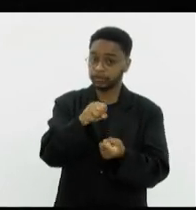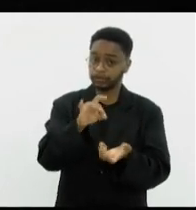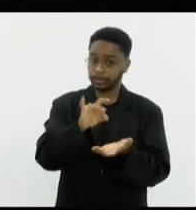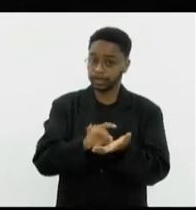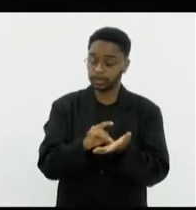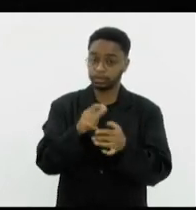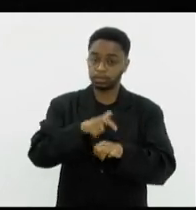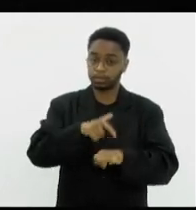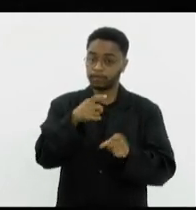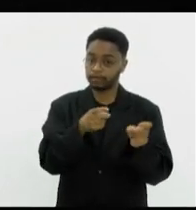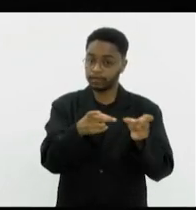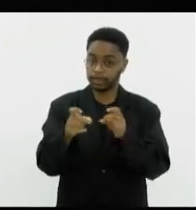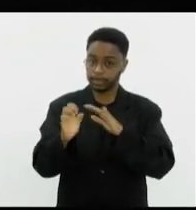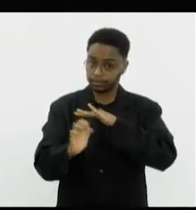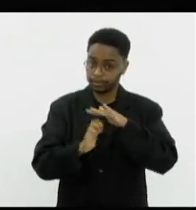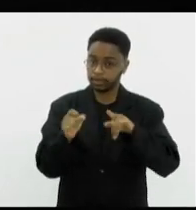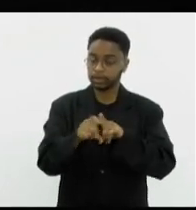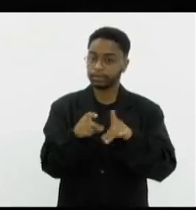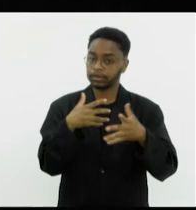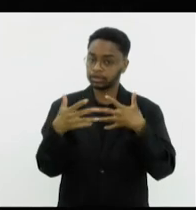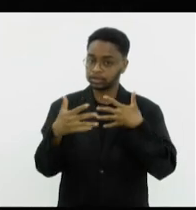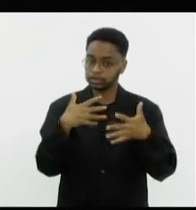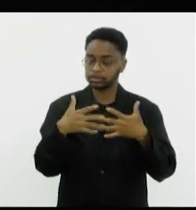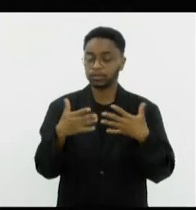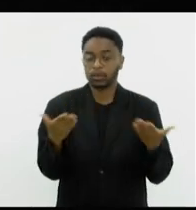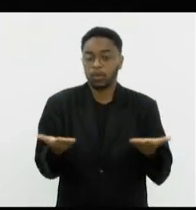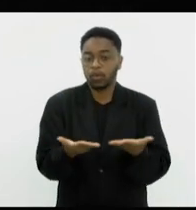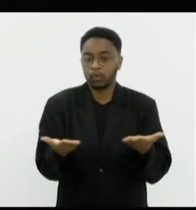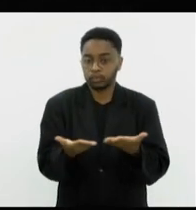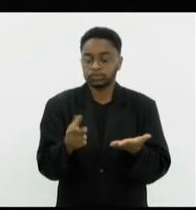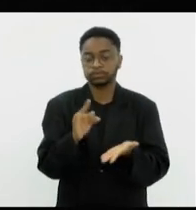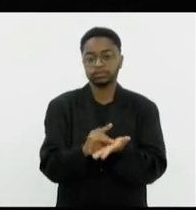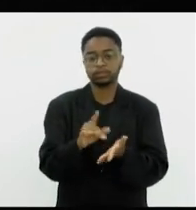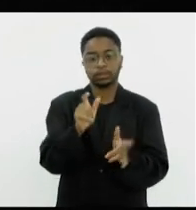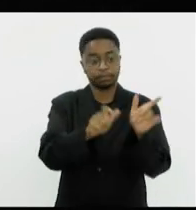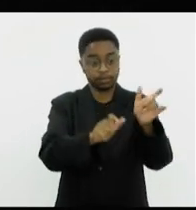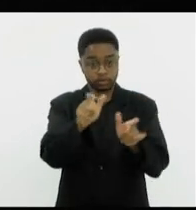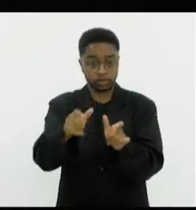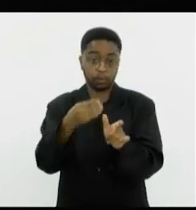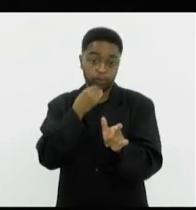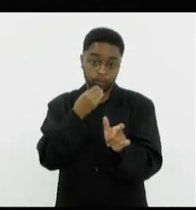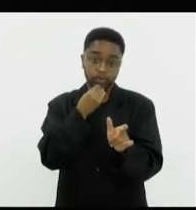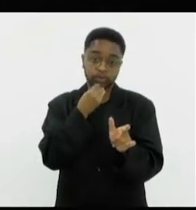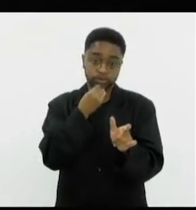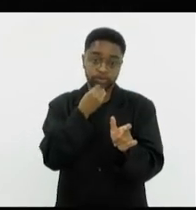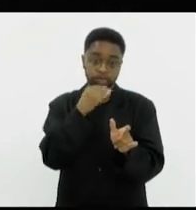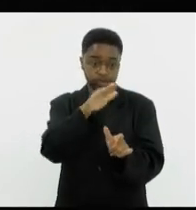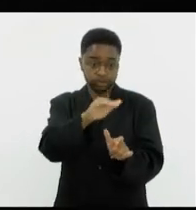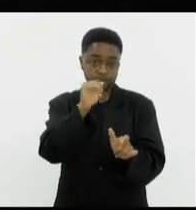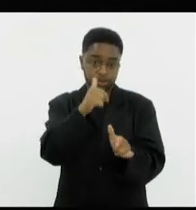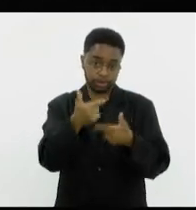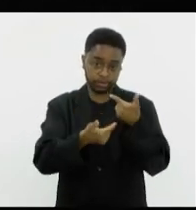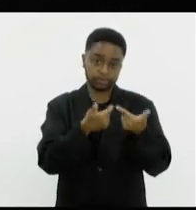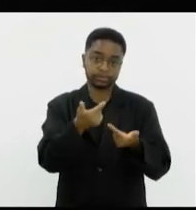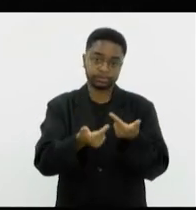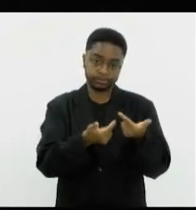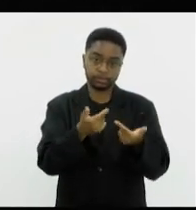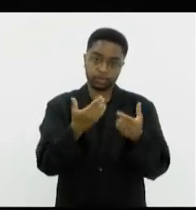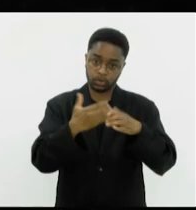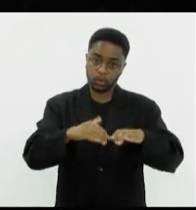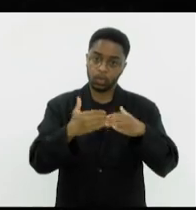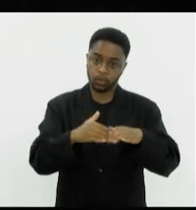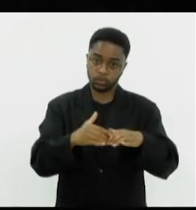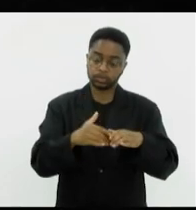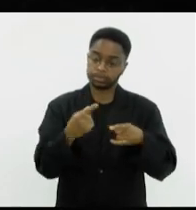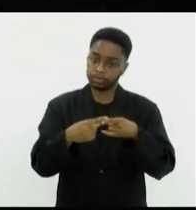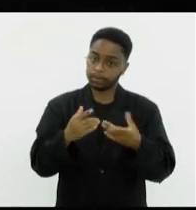dessa empresa e transparência, hoje esses trabalhadores poderiam estar sendo chamados na questão do concurso